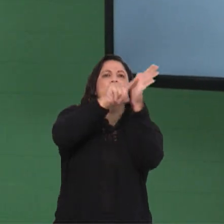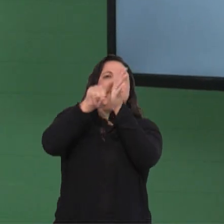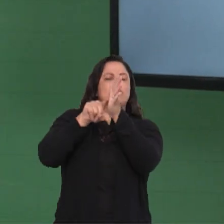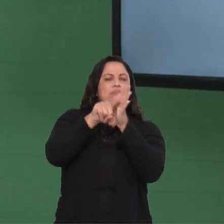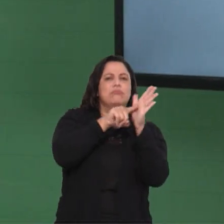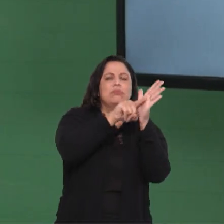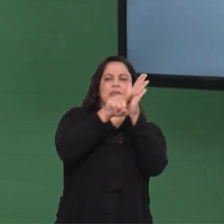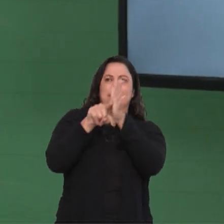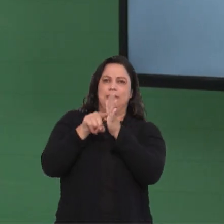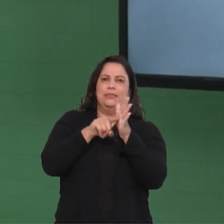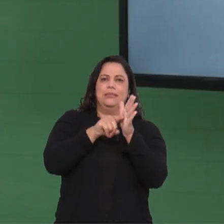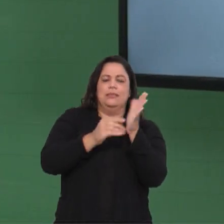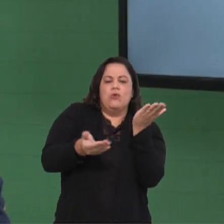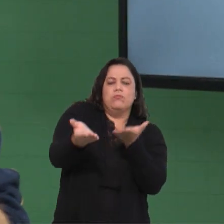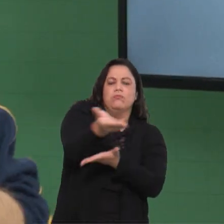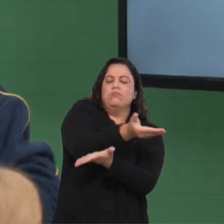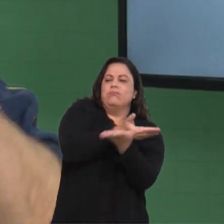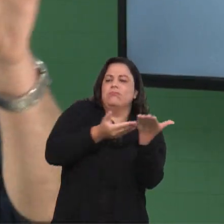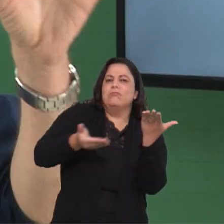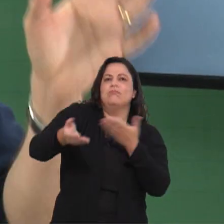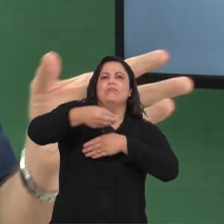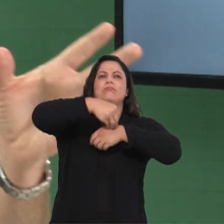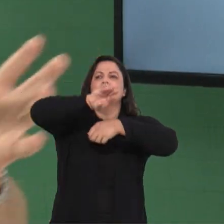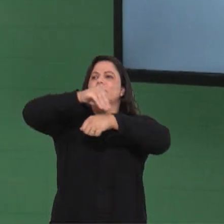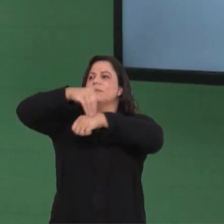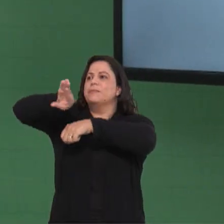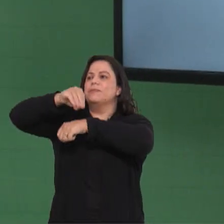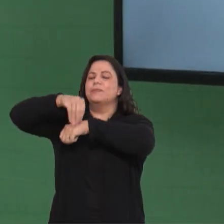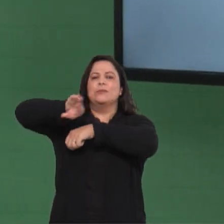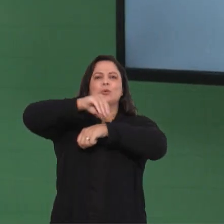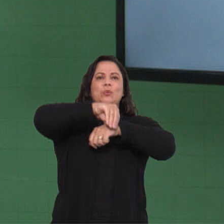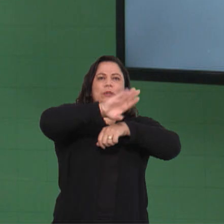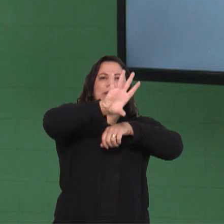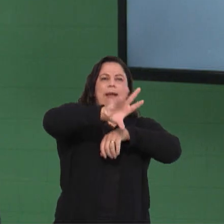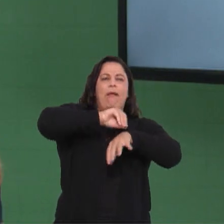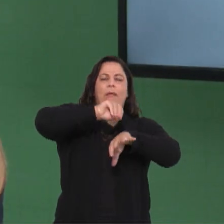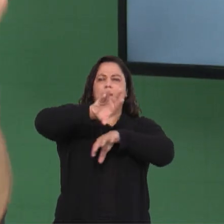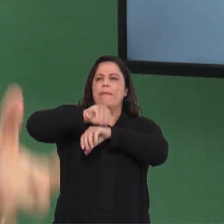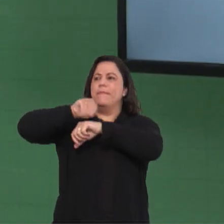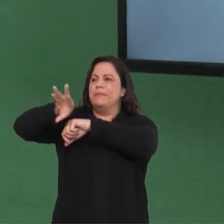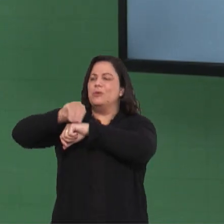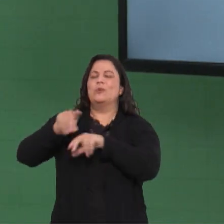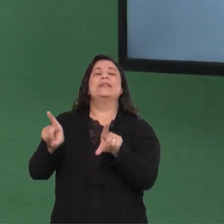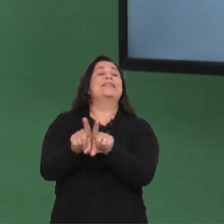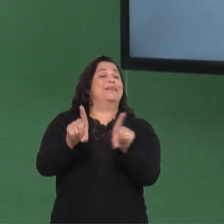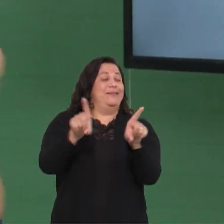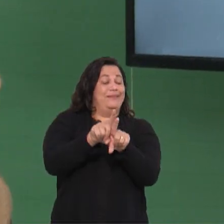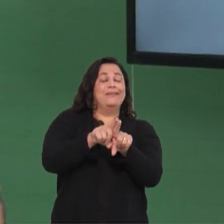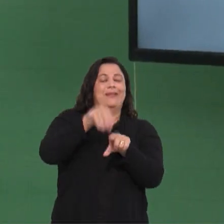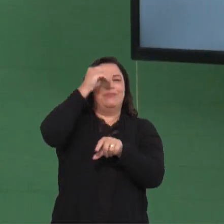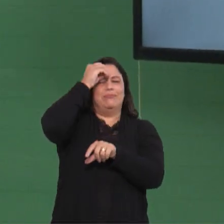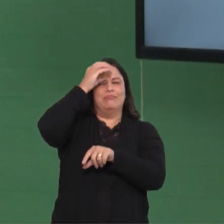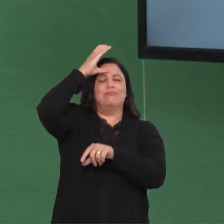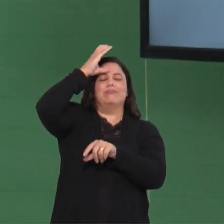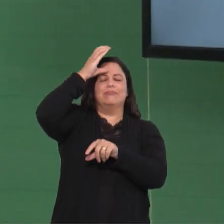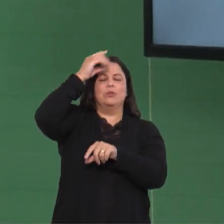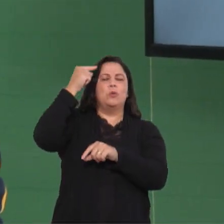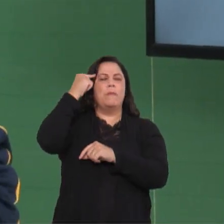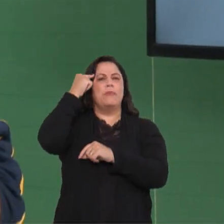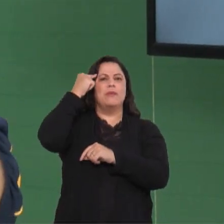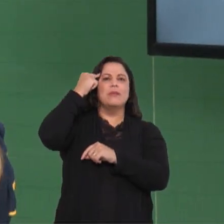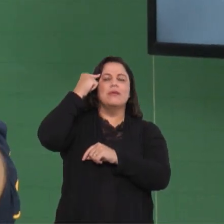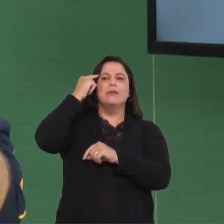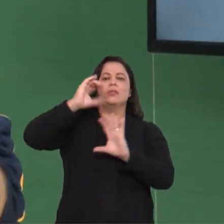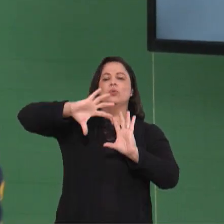contribuições que esse período trouxe para o desenvolvimento do pensamento do mundo ocidental,